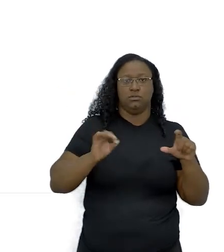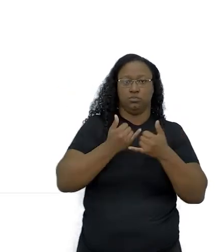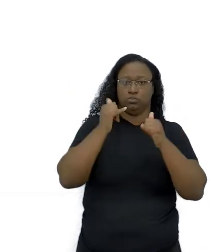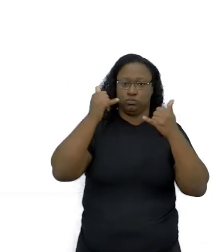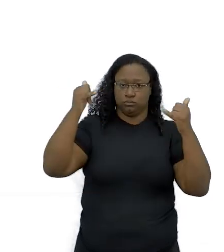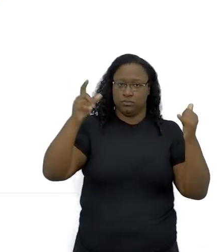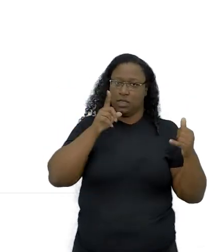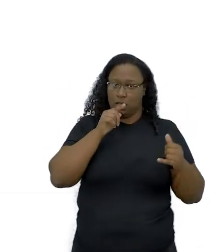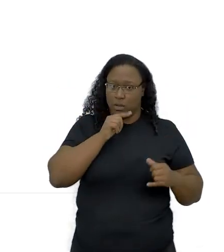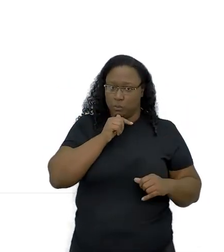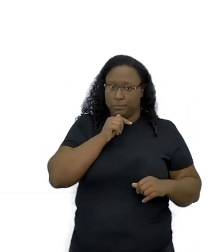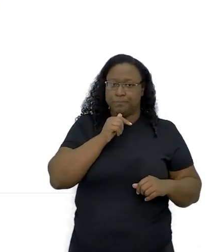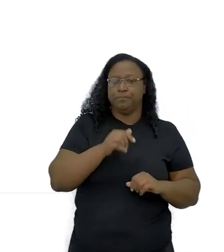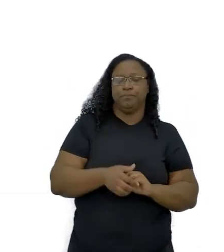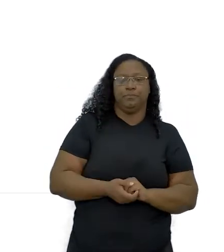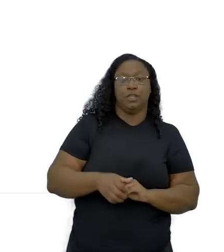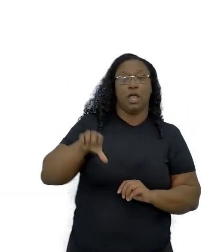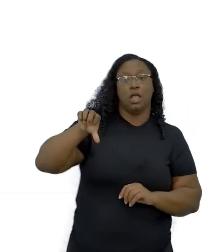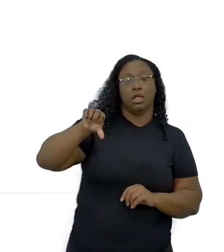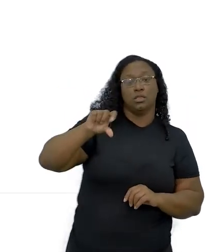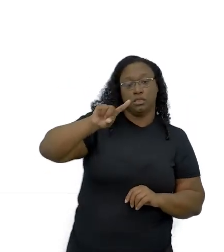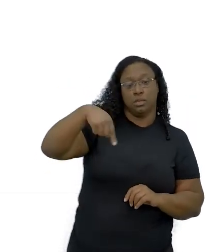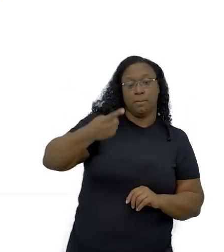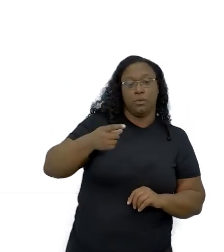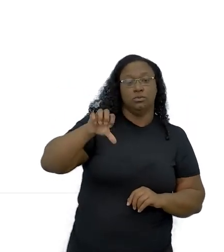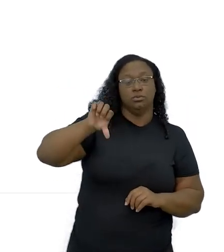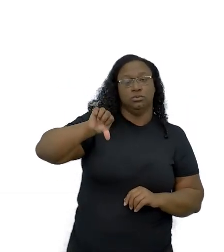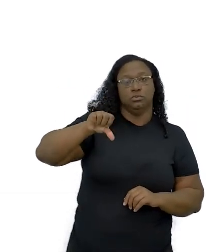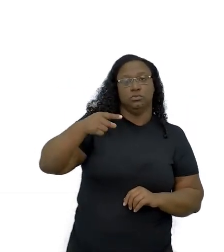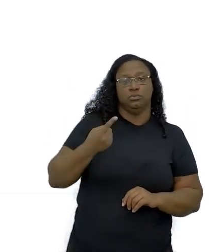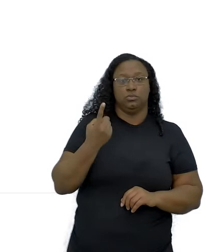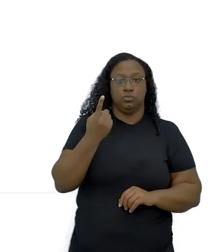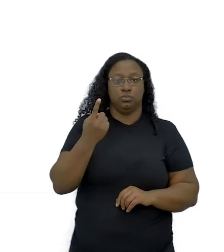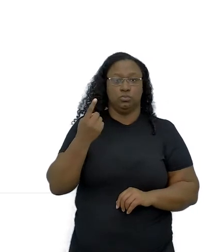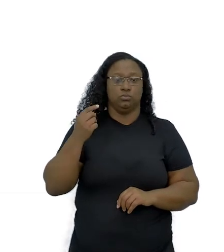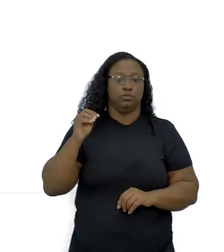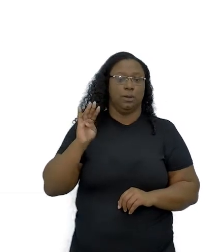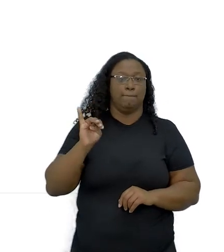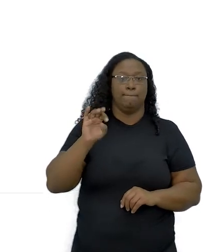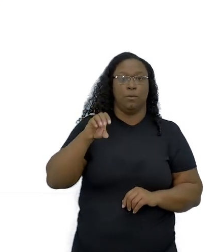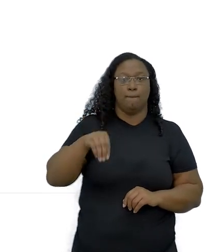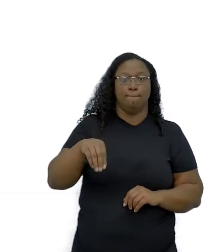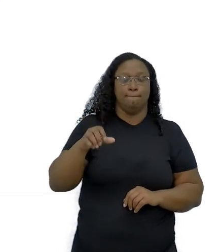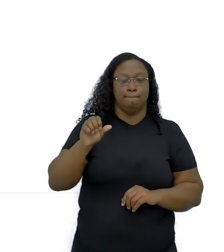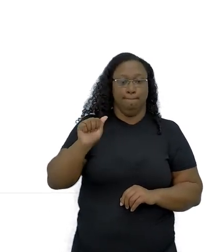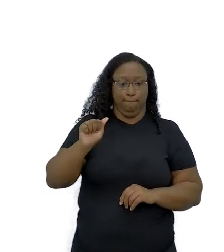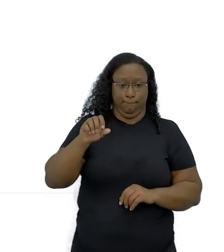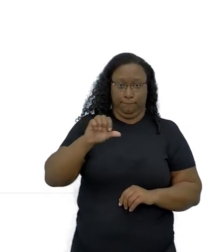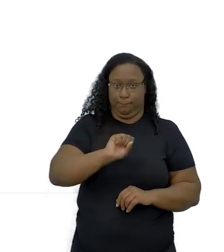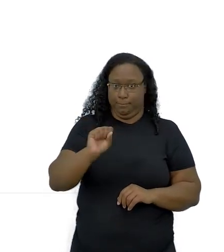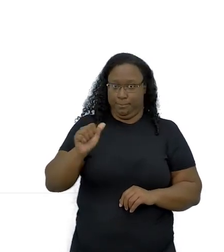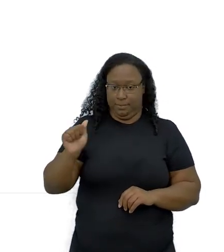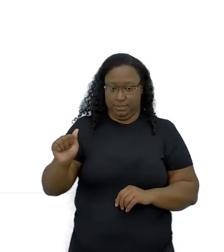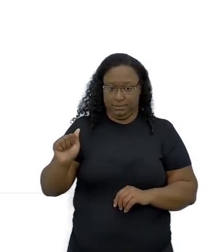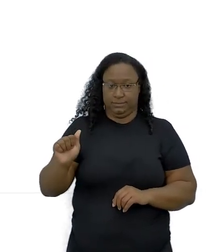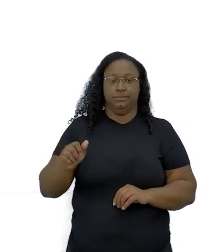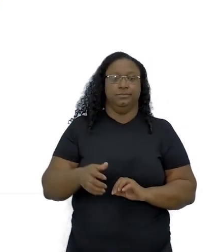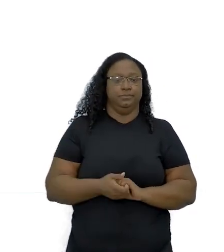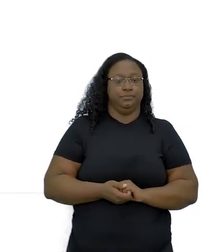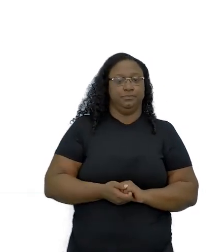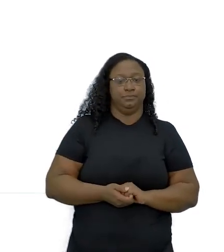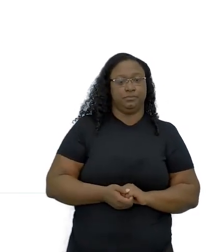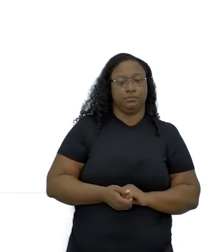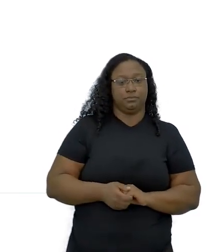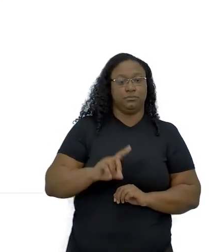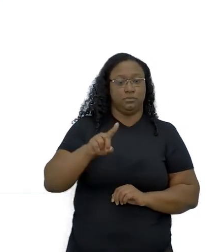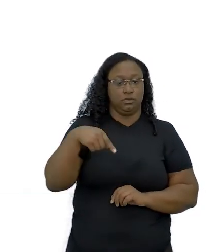depois a gente tem 9,1% já de biomassa para produzir eletricidade. Nós temos aqui